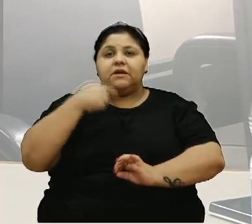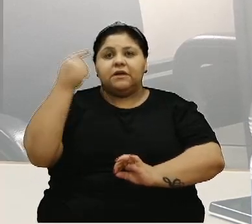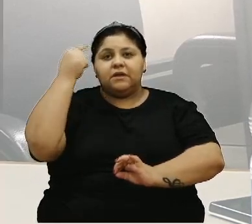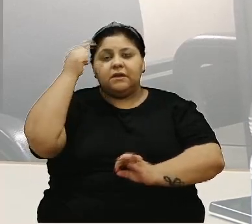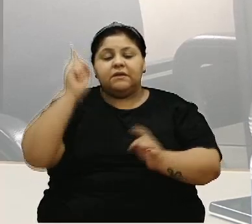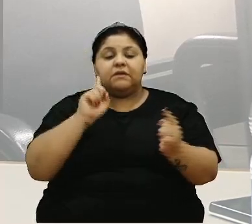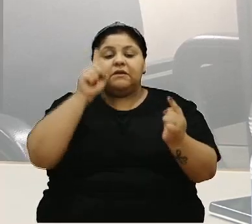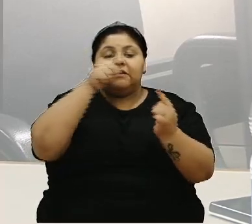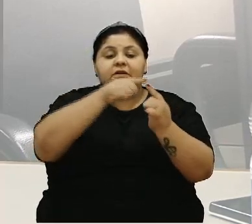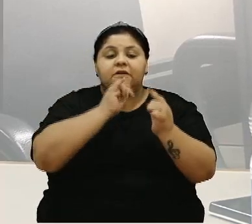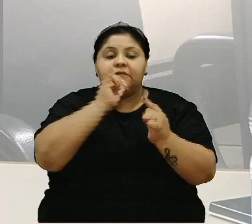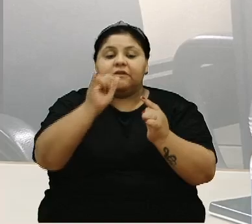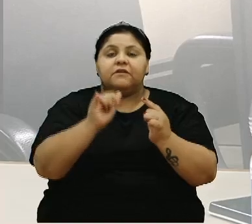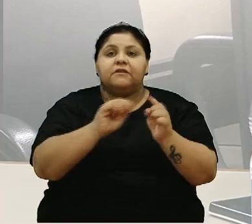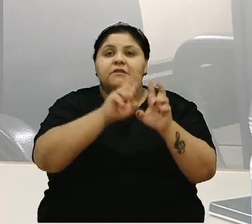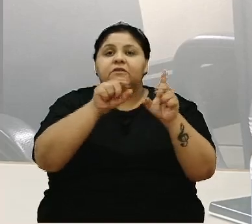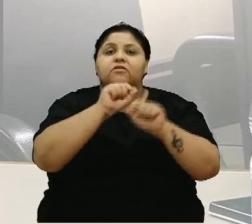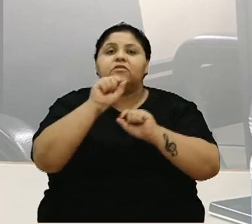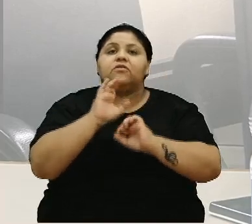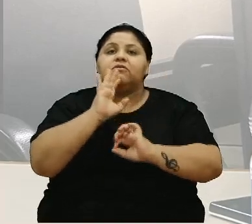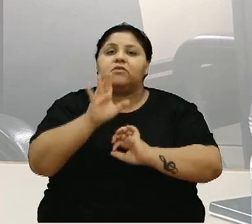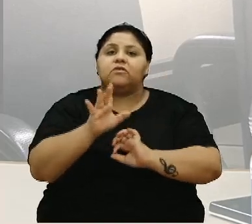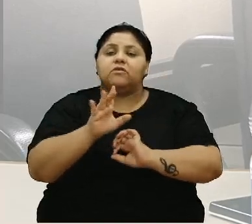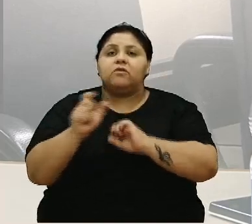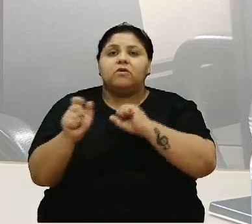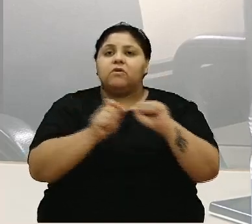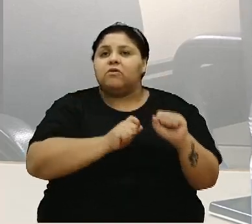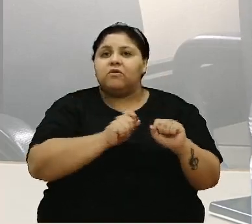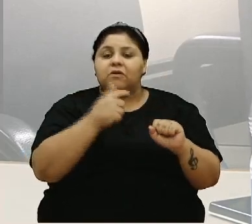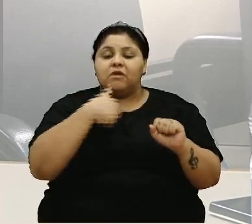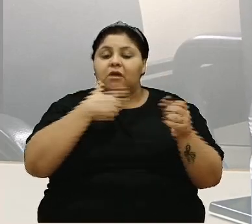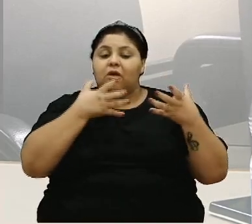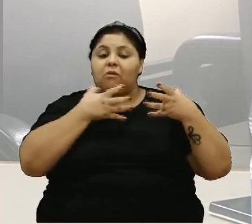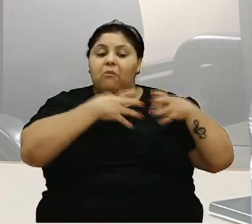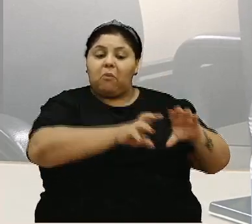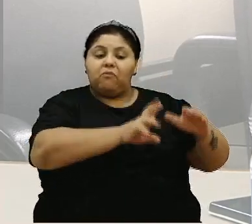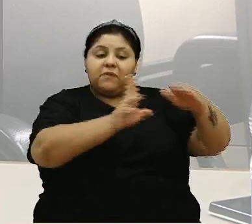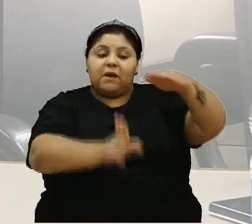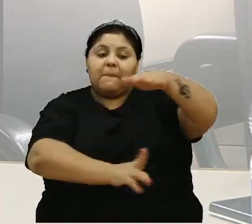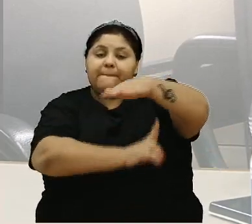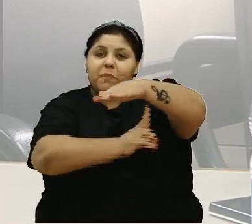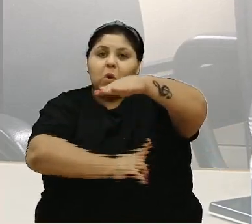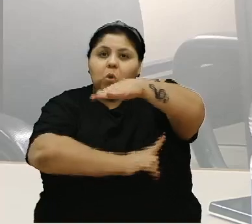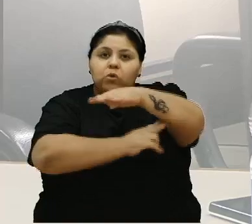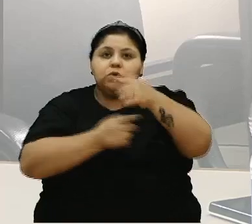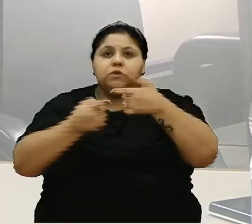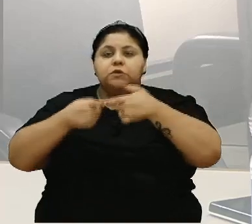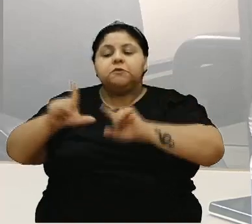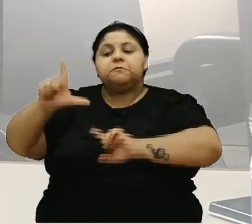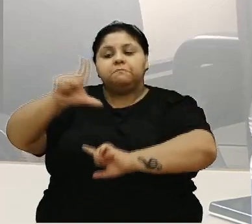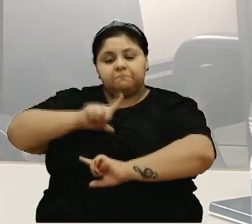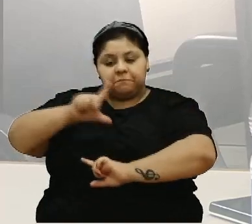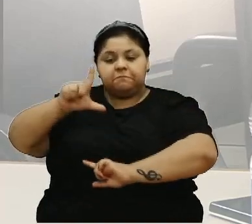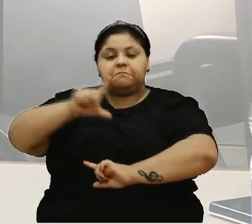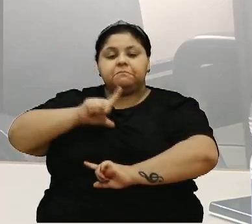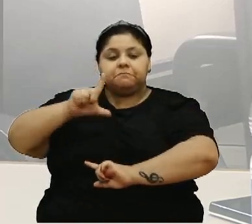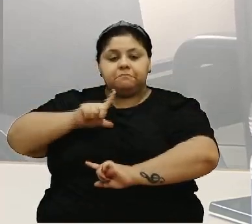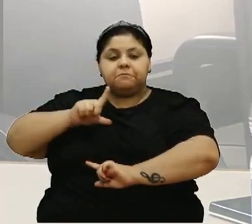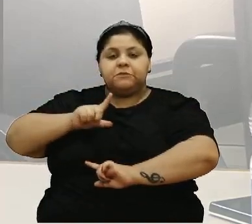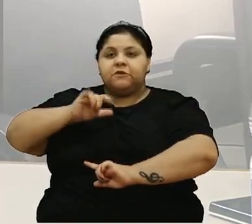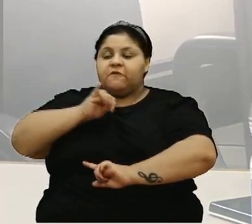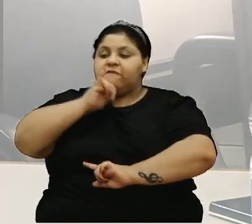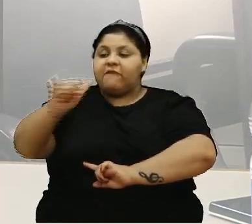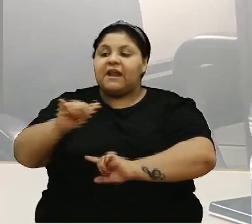abordar esse assunto, o que tu acha? Pode parecer que eu sou contra a ponte? Não, eu acho que tu deve sim levantar esse